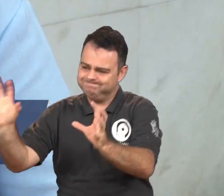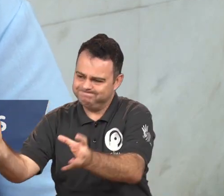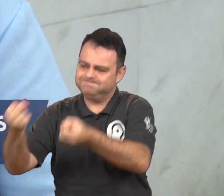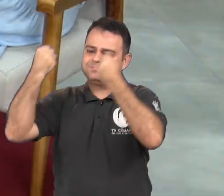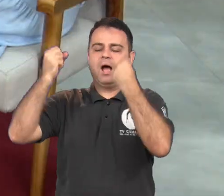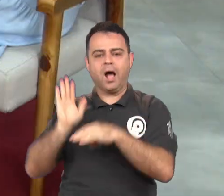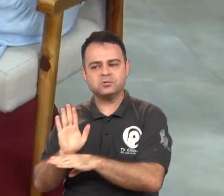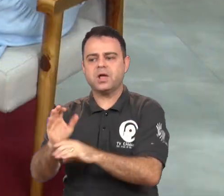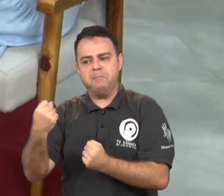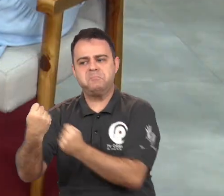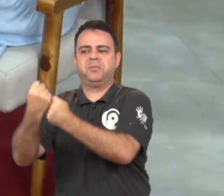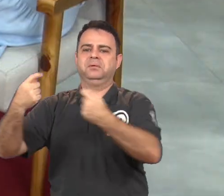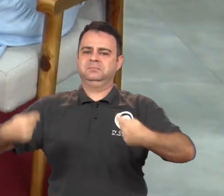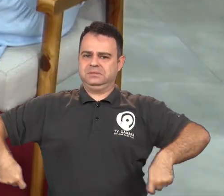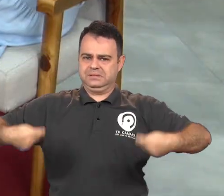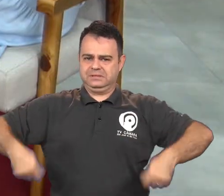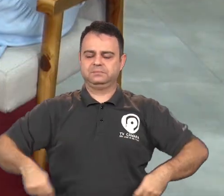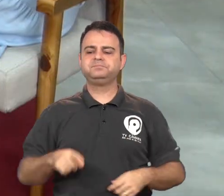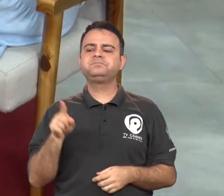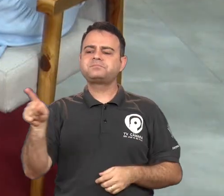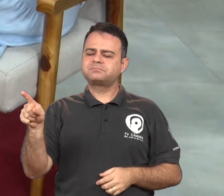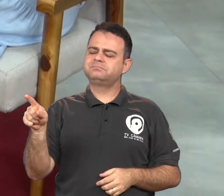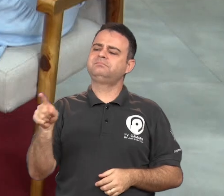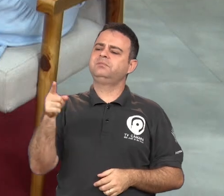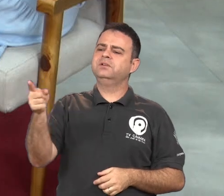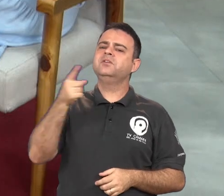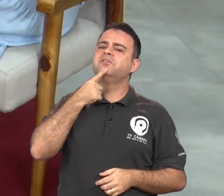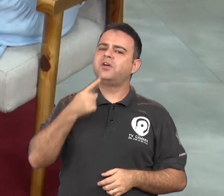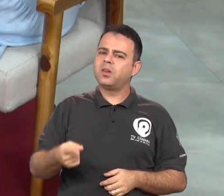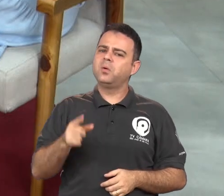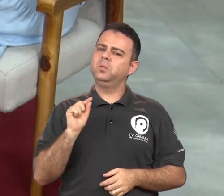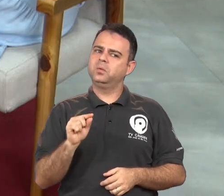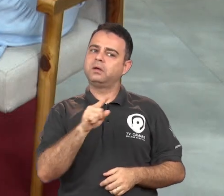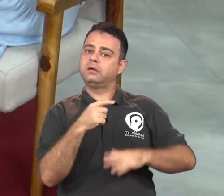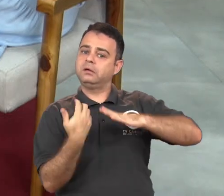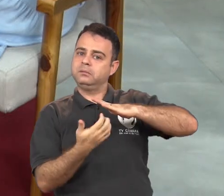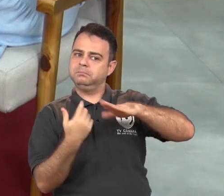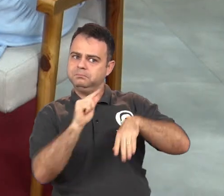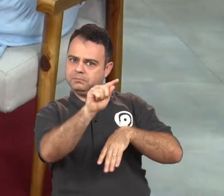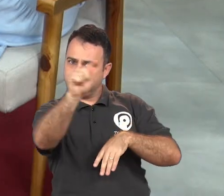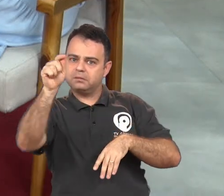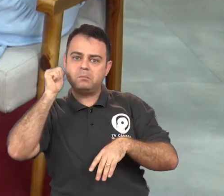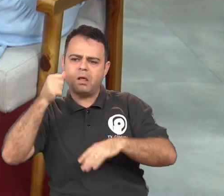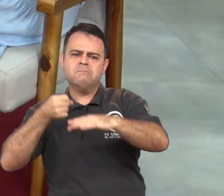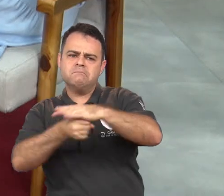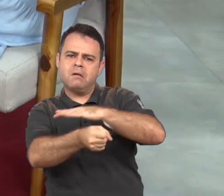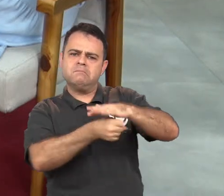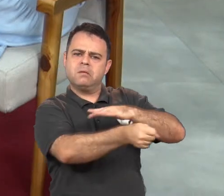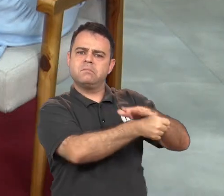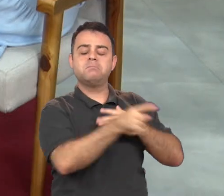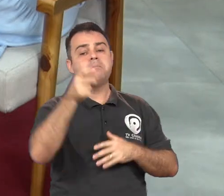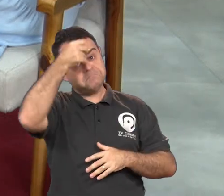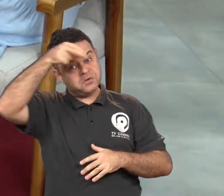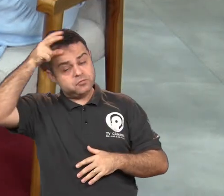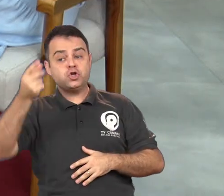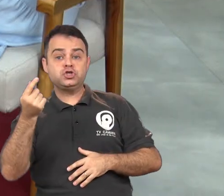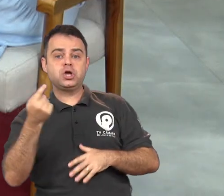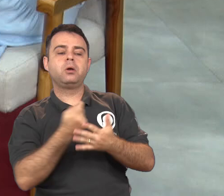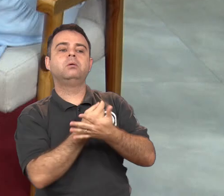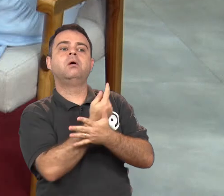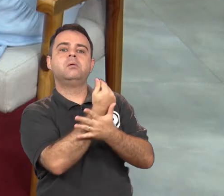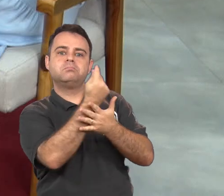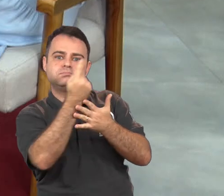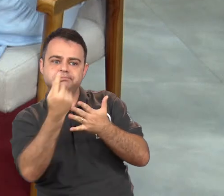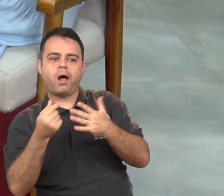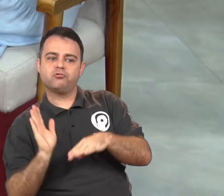resgatar tudo isso. Vereadora, a senhora falou da possibilidade de incentivo às empresas que contratem essas mulheres. Que tipos de incentivos